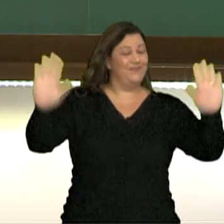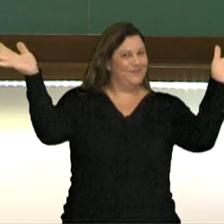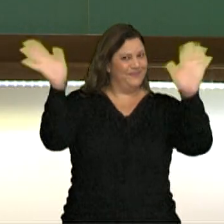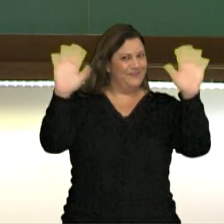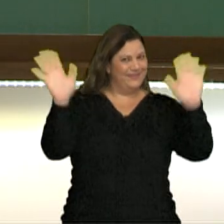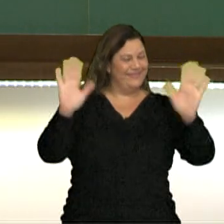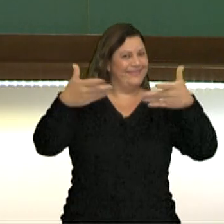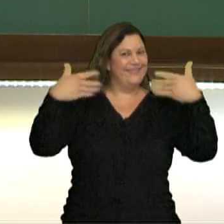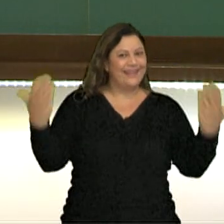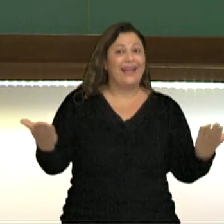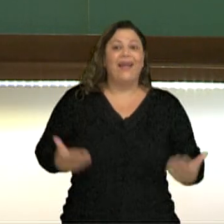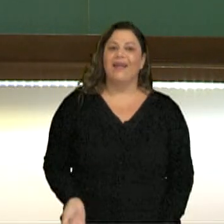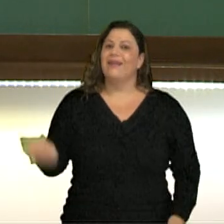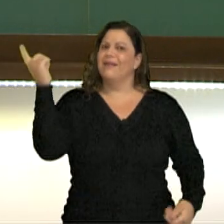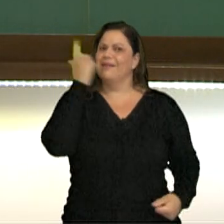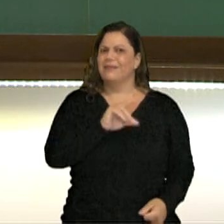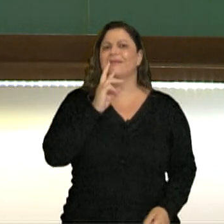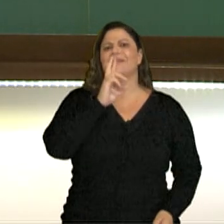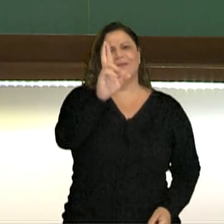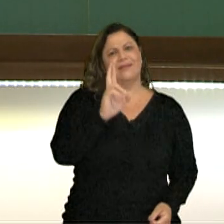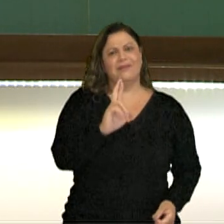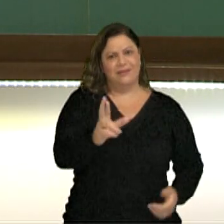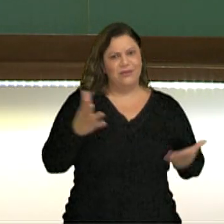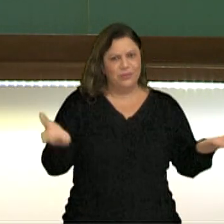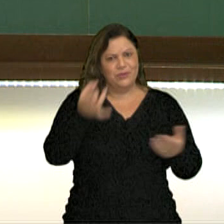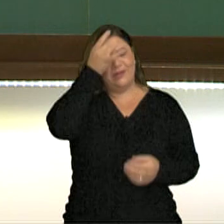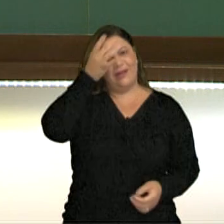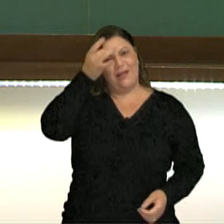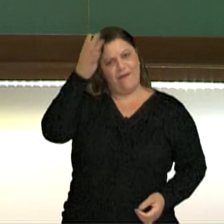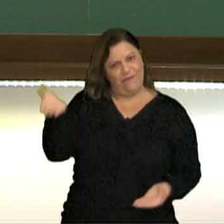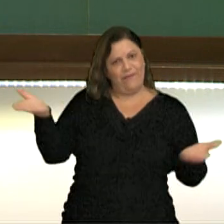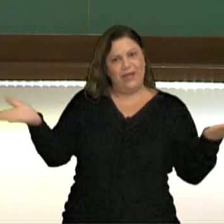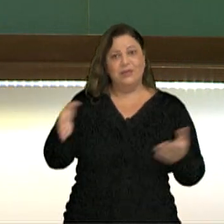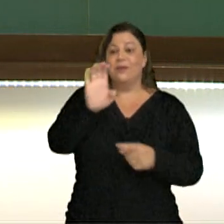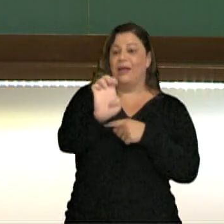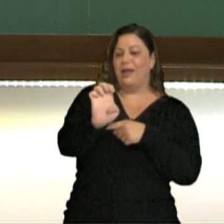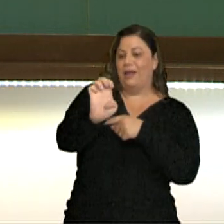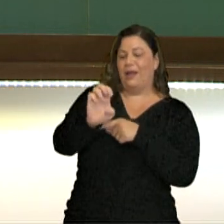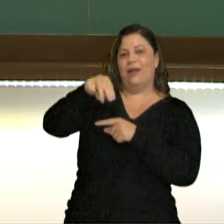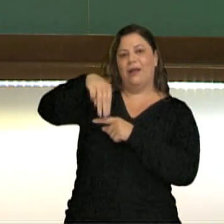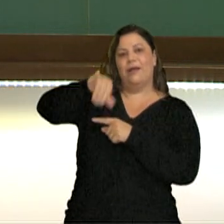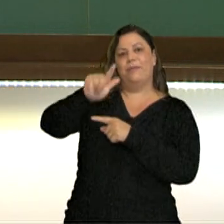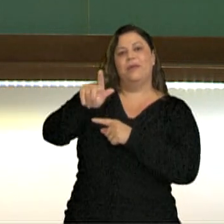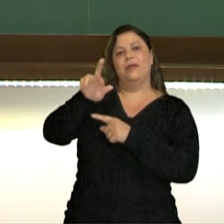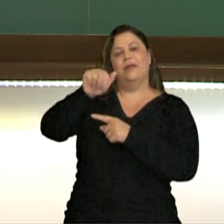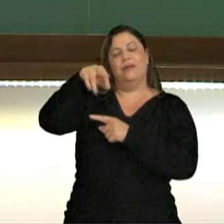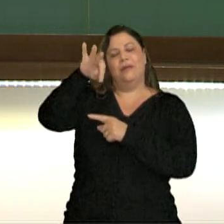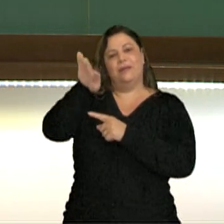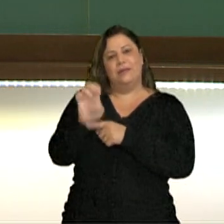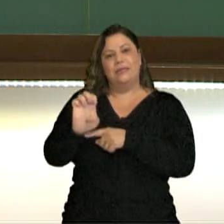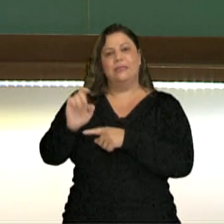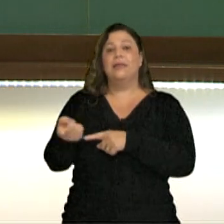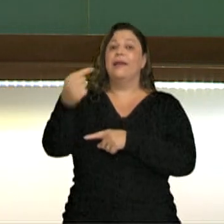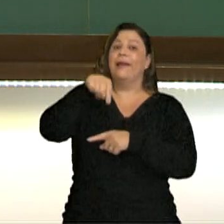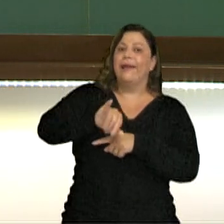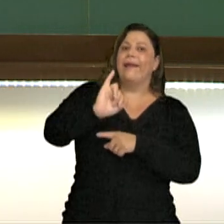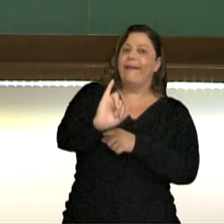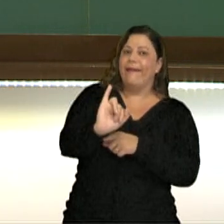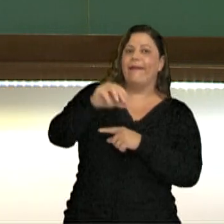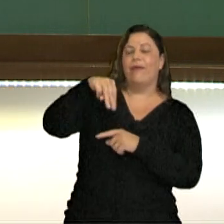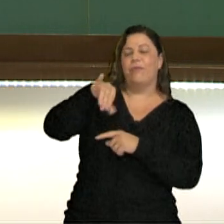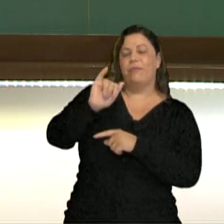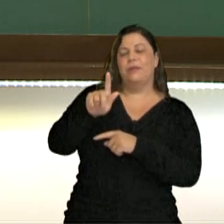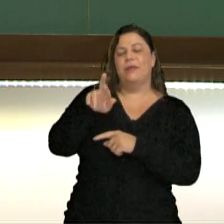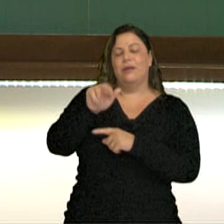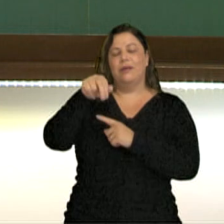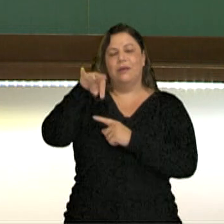Oi, daí, conseguiram responder? Pois é, estava fácil. Emigrante e imigrante. Vamos entrar aí um pouco